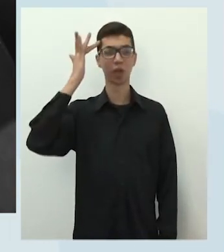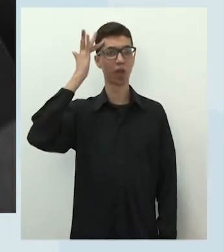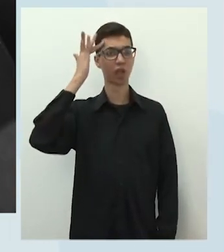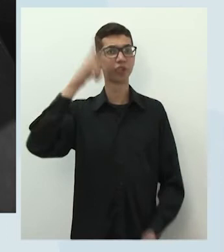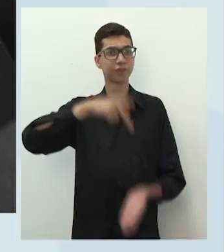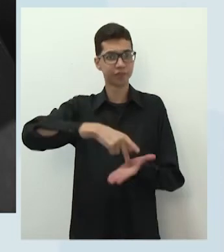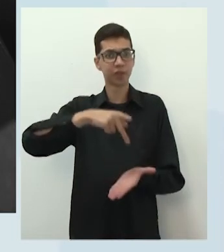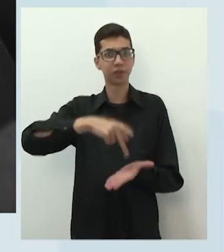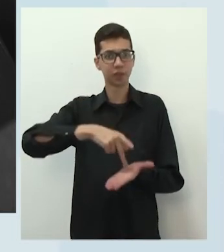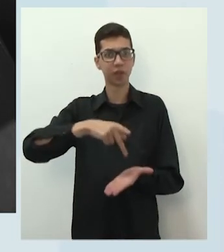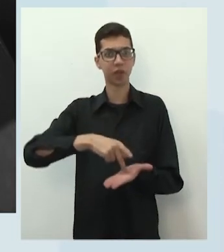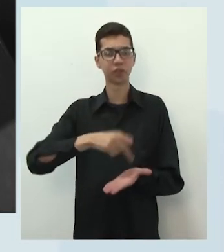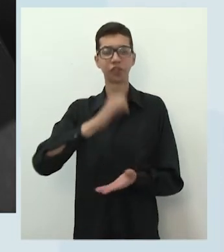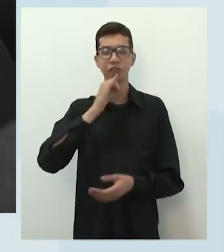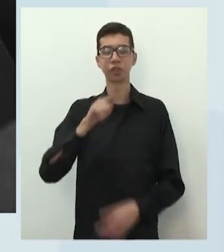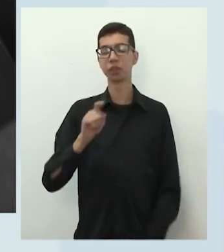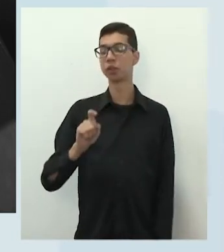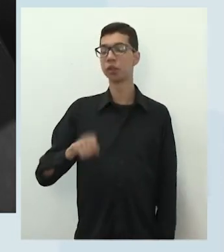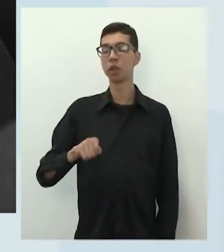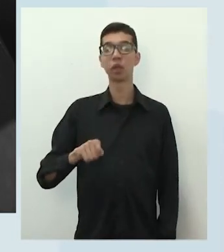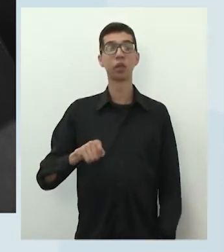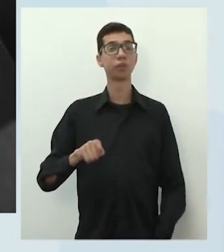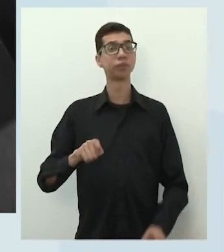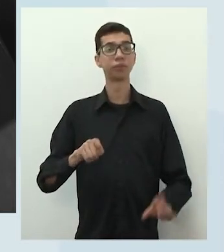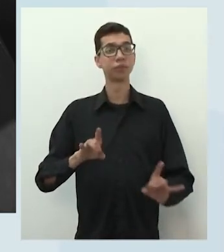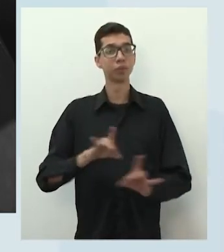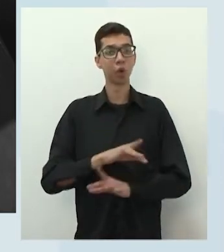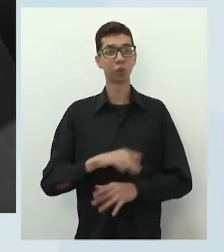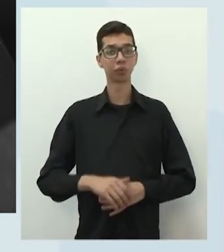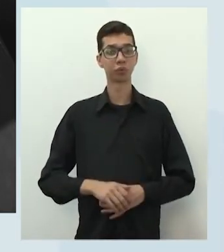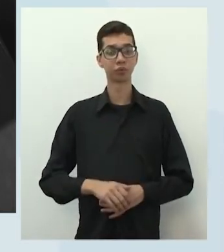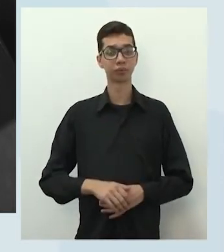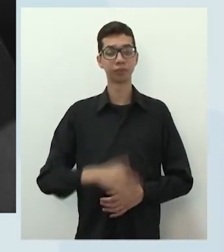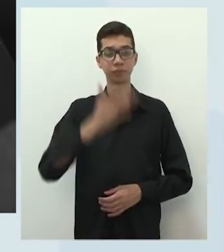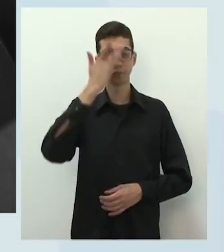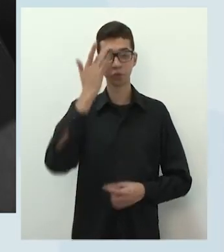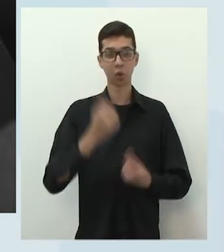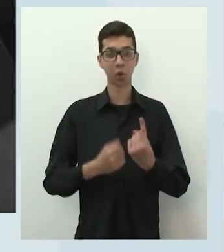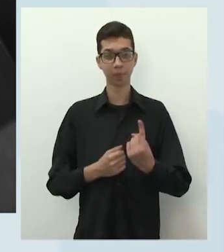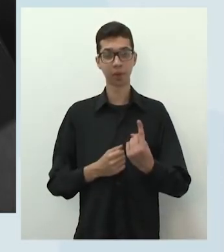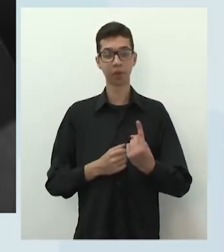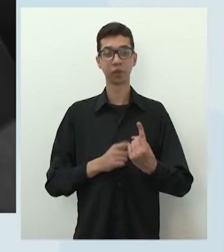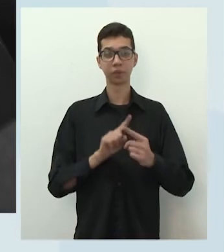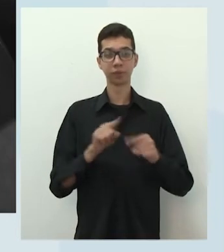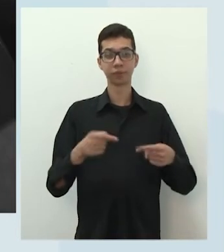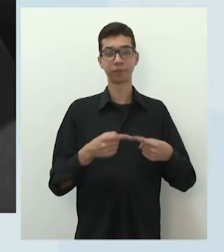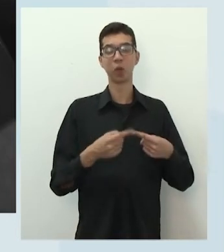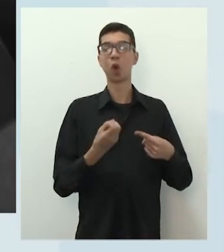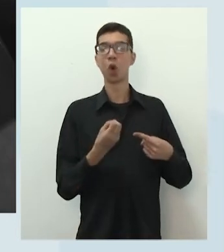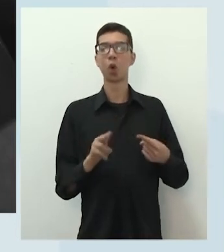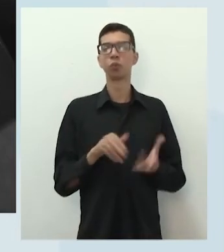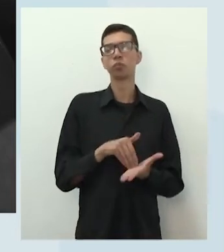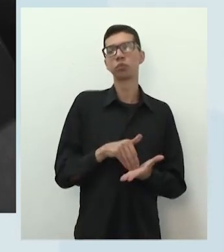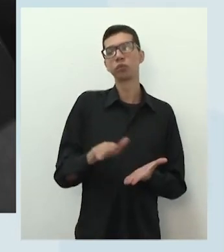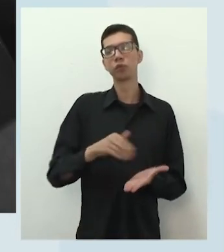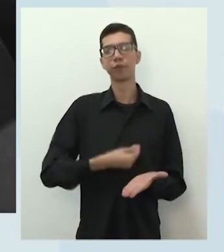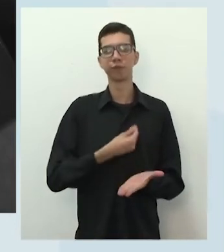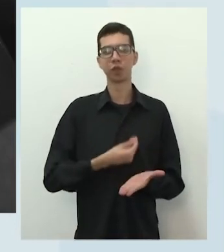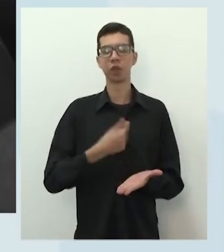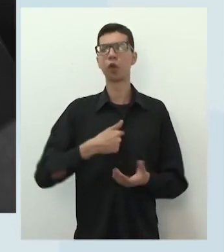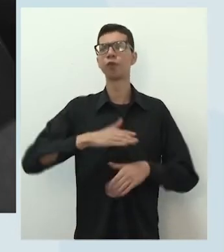iria perder eu nem sabia que eu tinha 1.000 amigos. Eu estava fazendo a festa de aniversário da minha filha, eu não tinha 40 pessoas